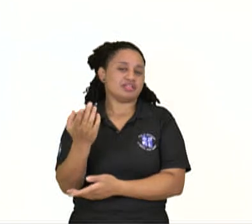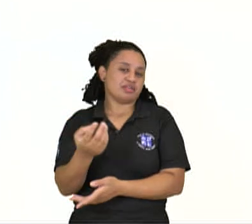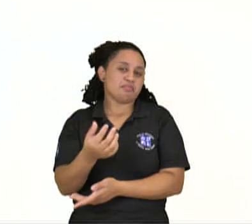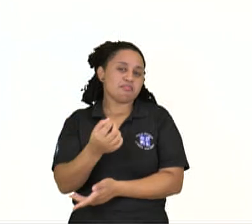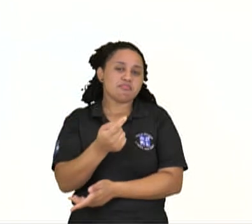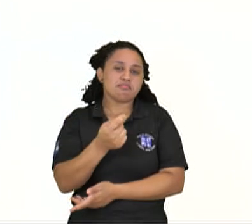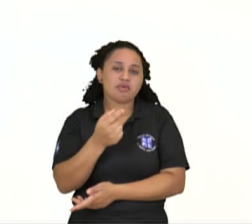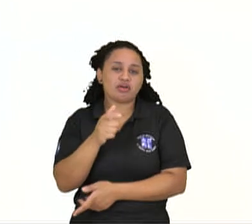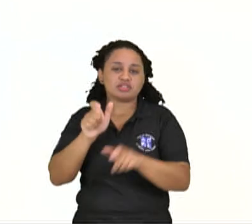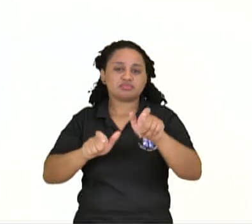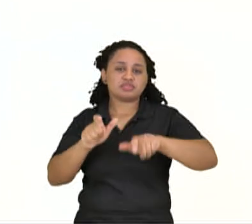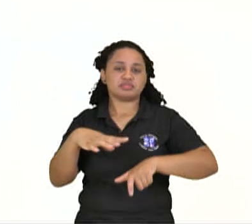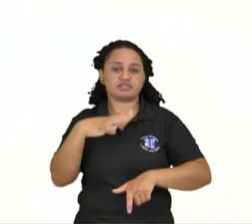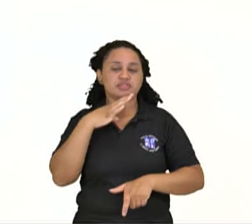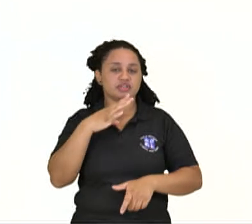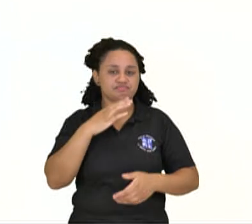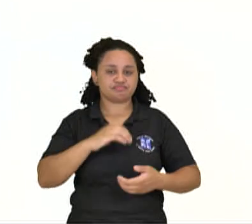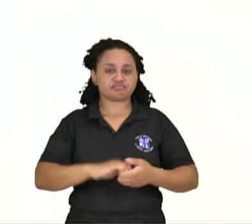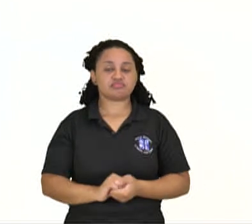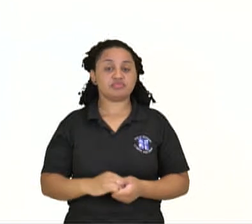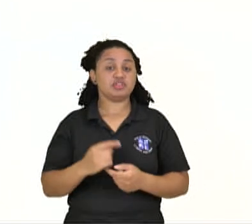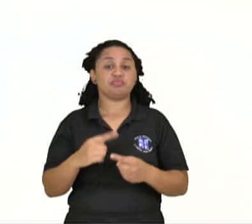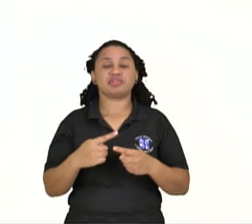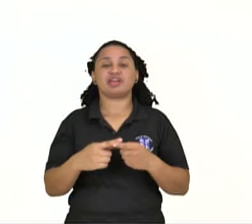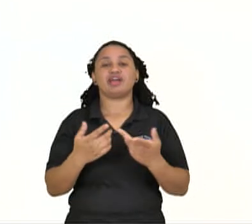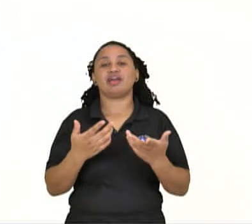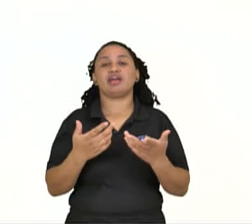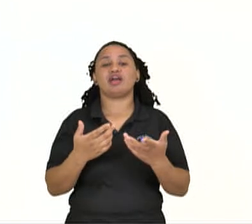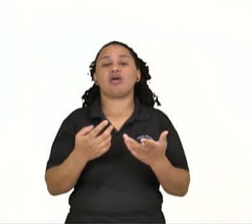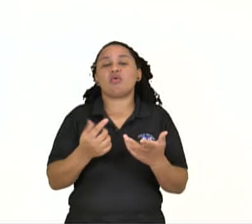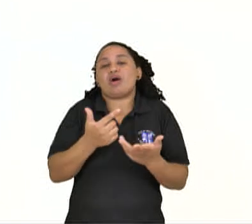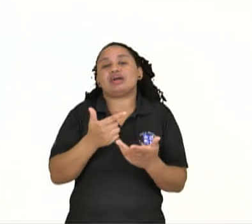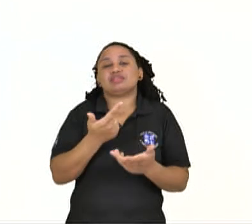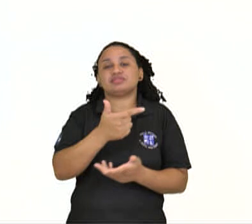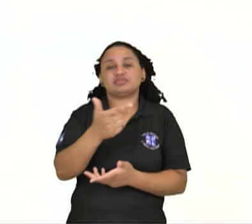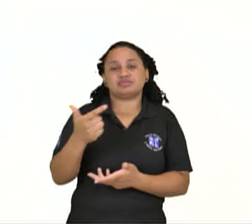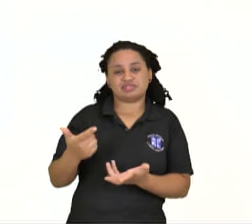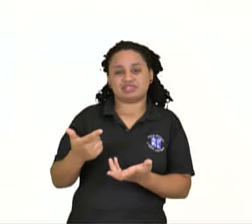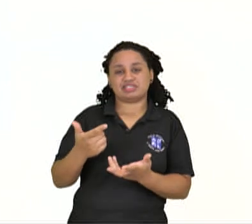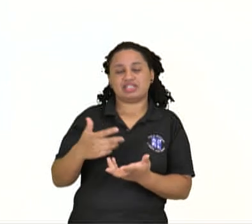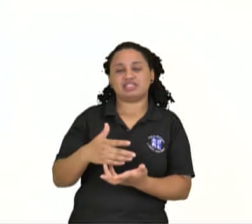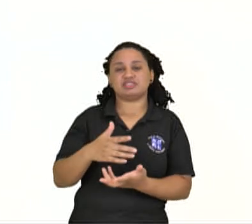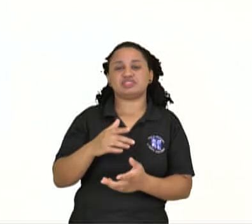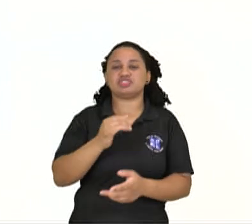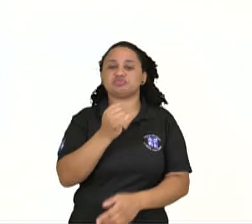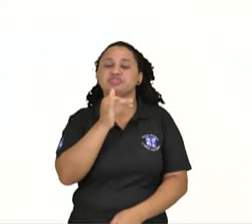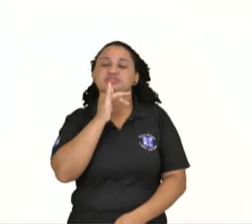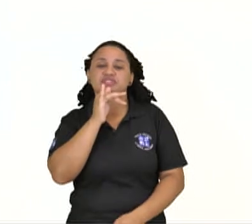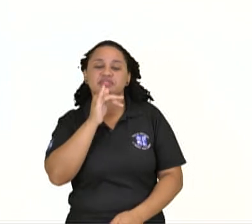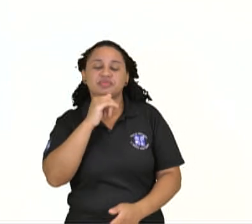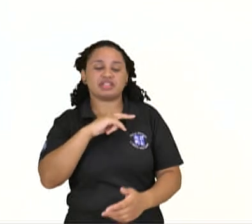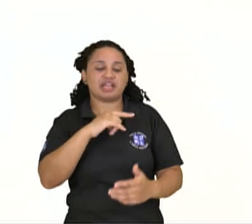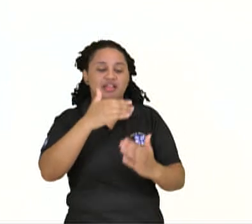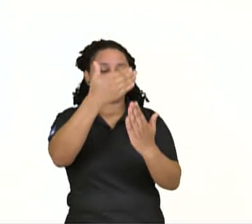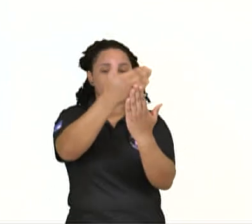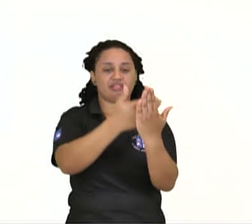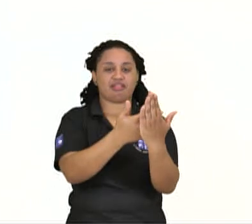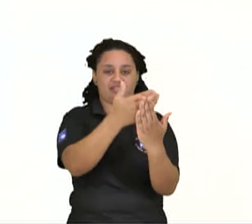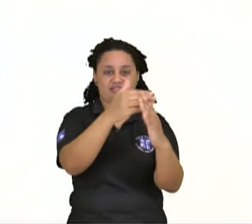A pintura no Tibete se aplica às seguintes categorias: pinturas em